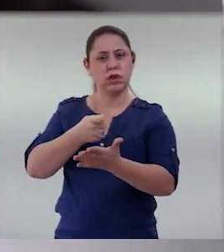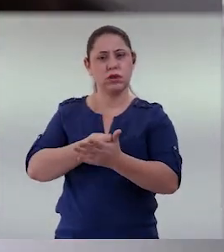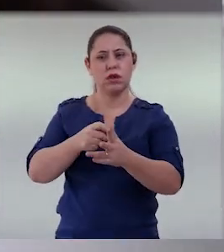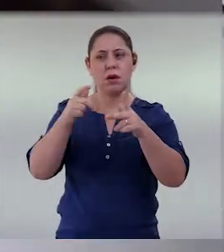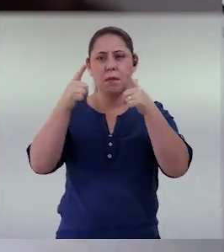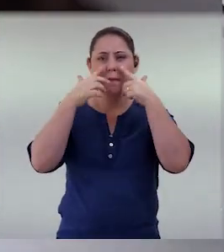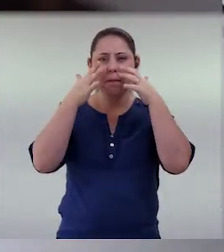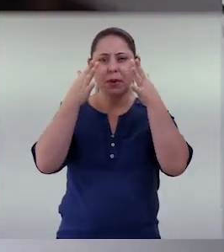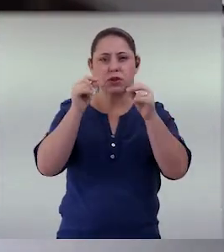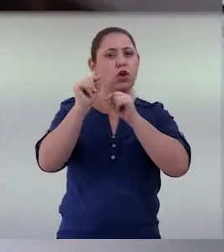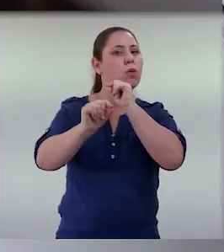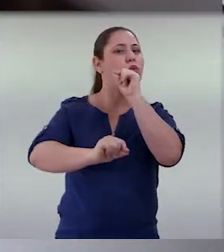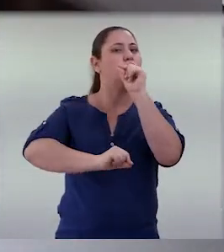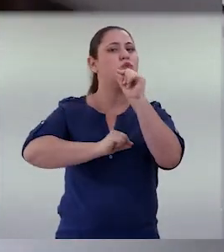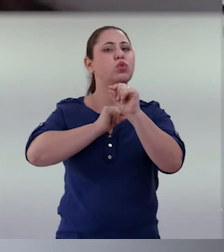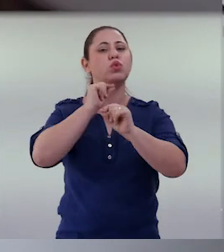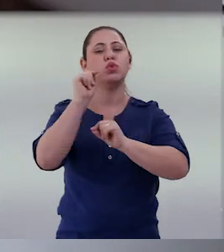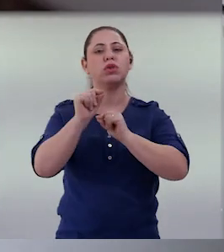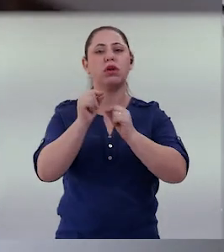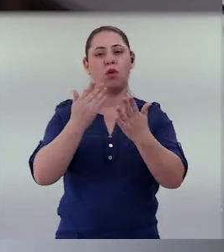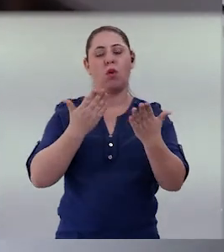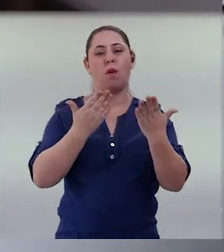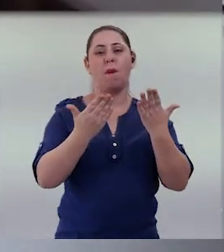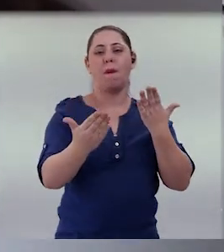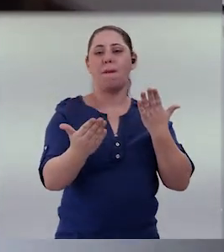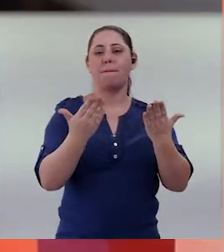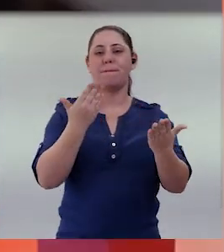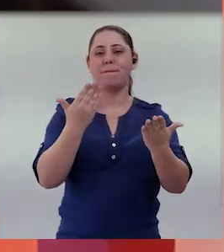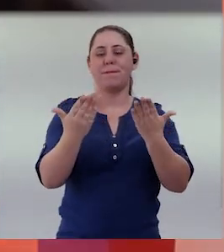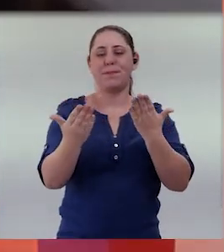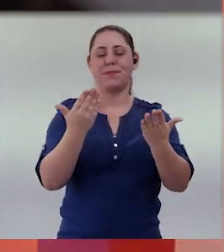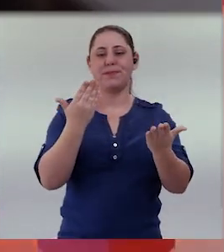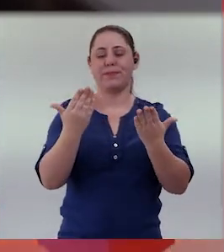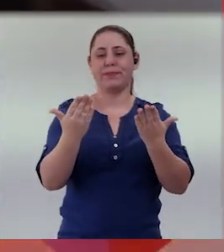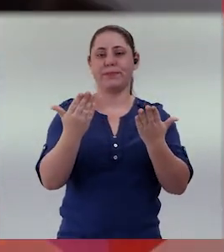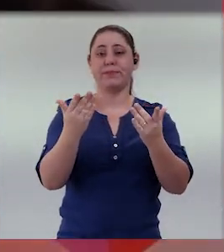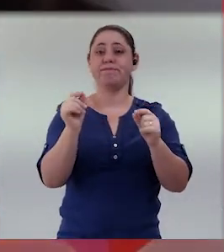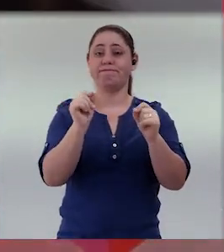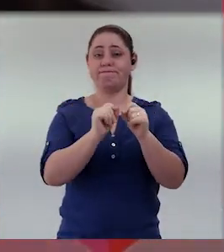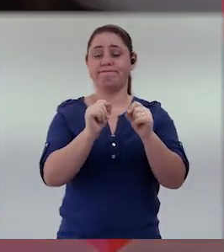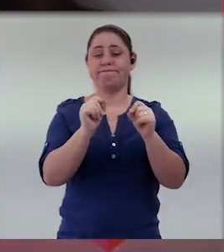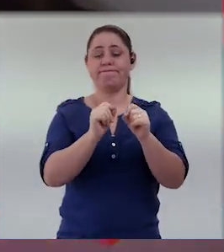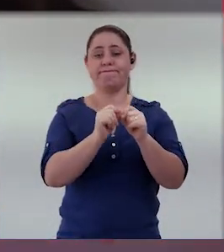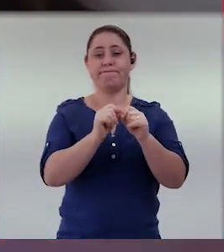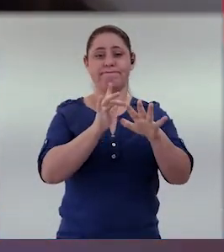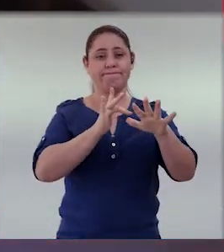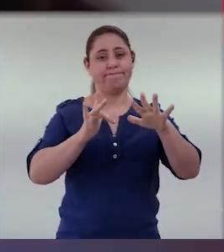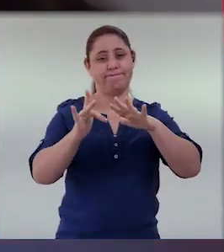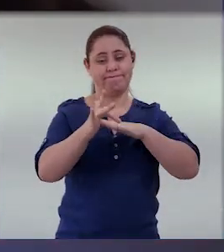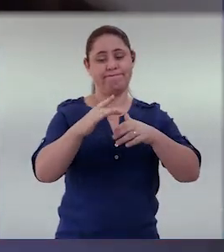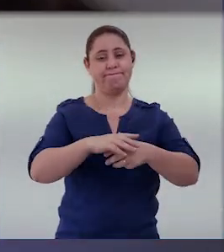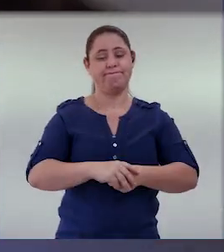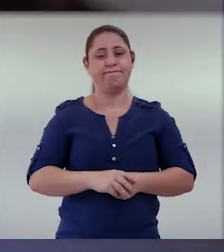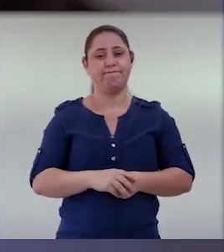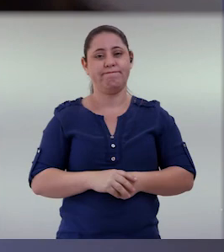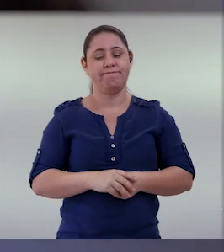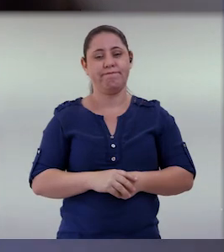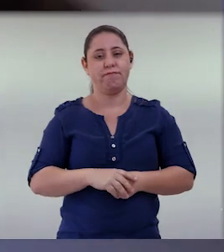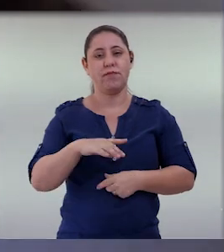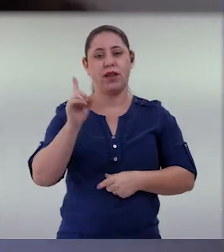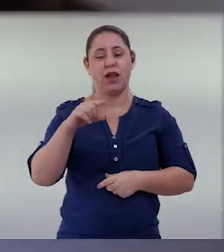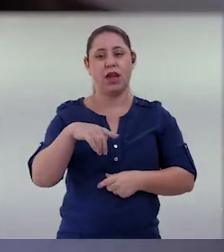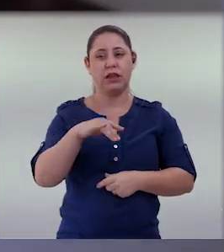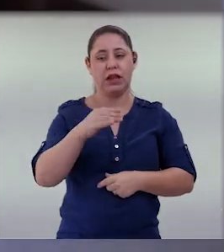essa cobrança a gente percebe muito em relação à comparação, né, que a gente faz muito nas